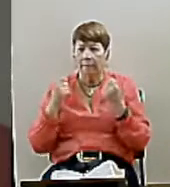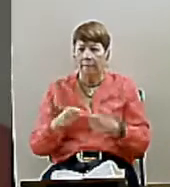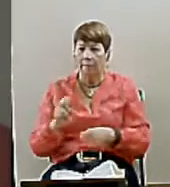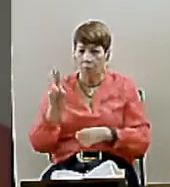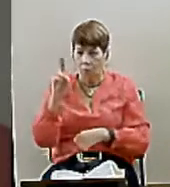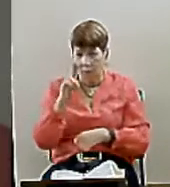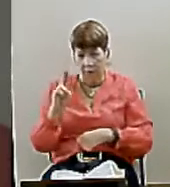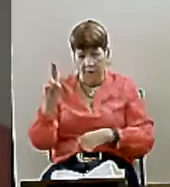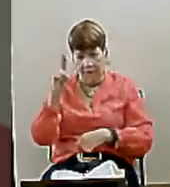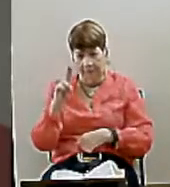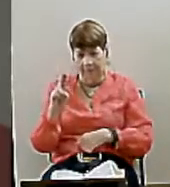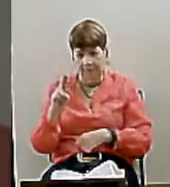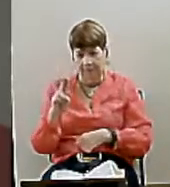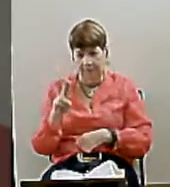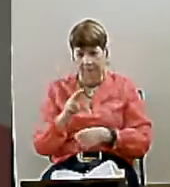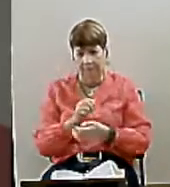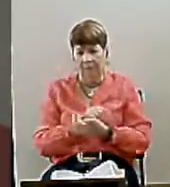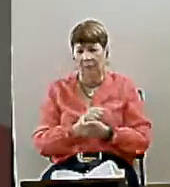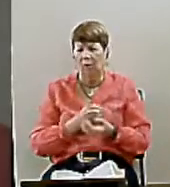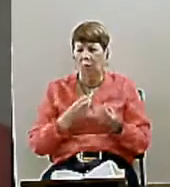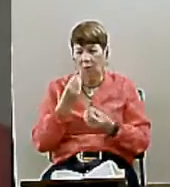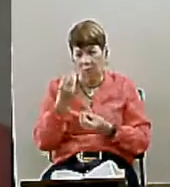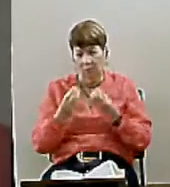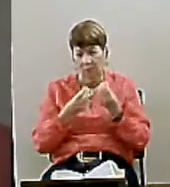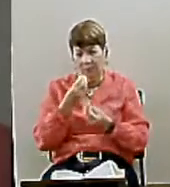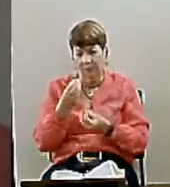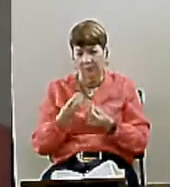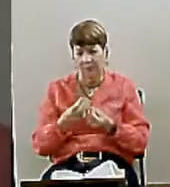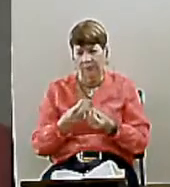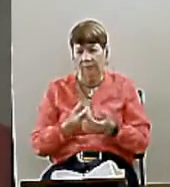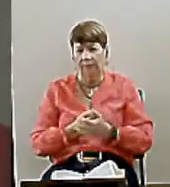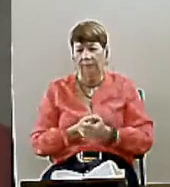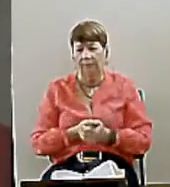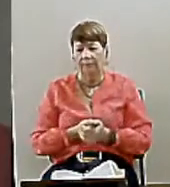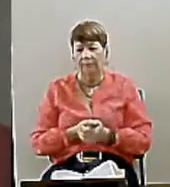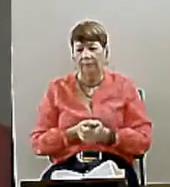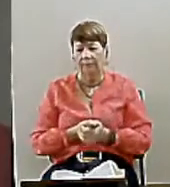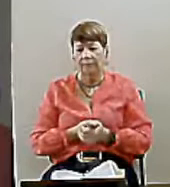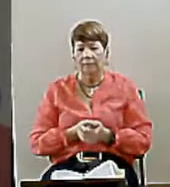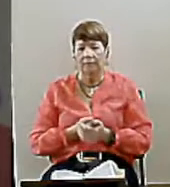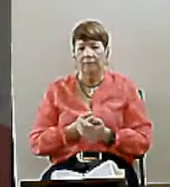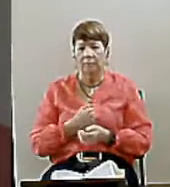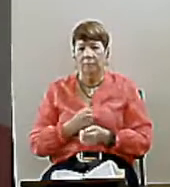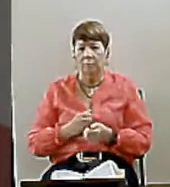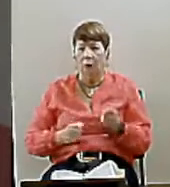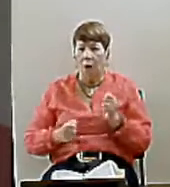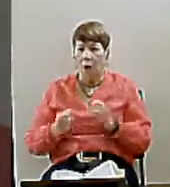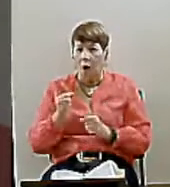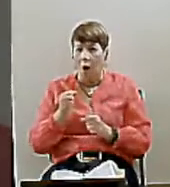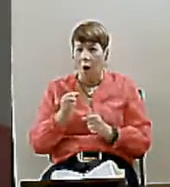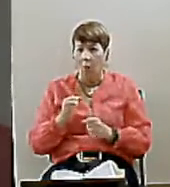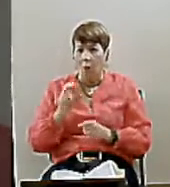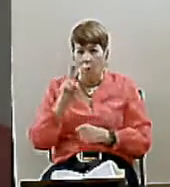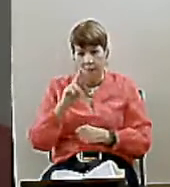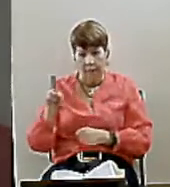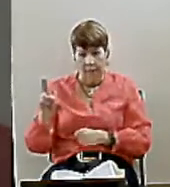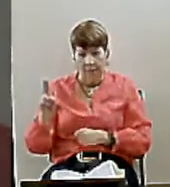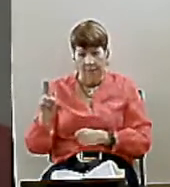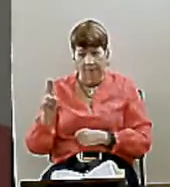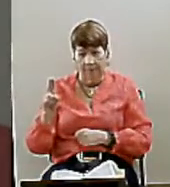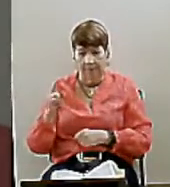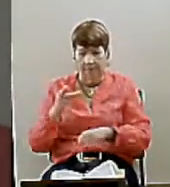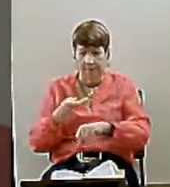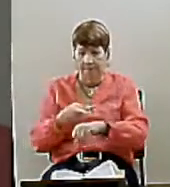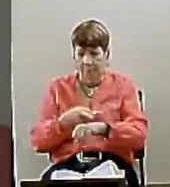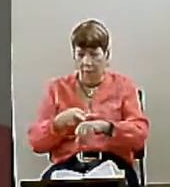o que que nós estamos Investindo na obra de Deus e ele diz que nós podemos usar prata ouro pedras